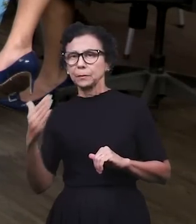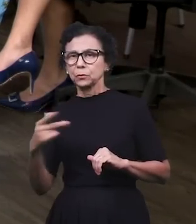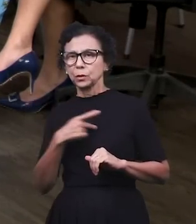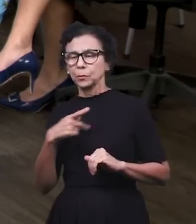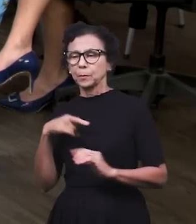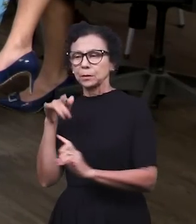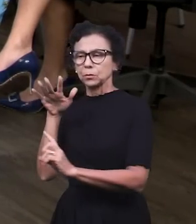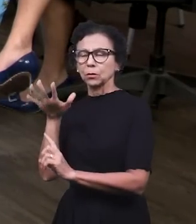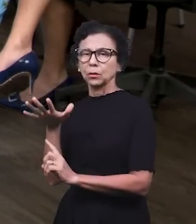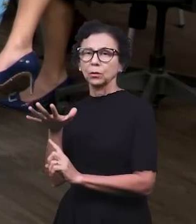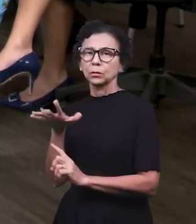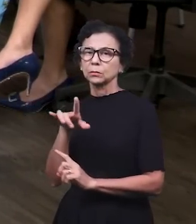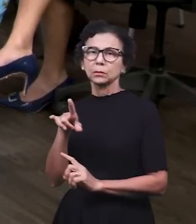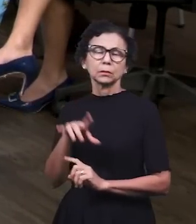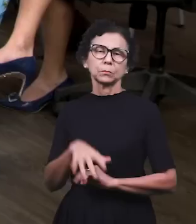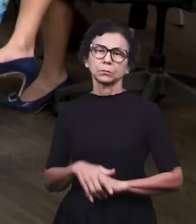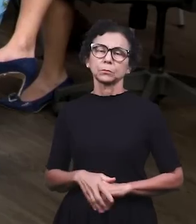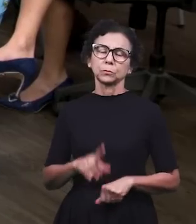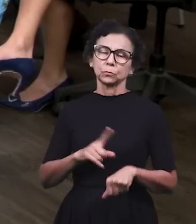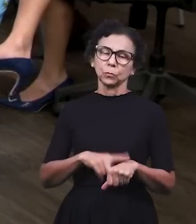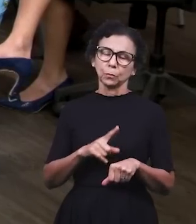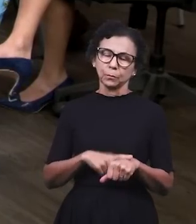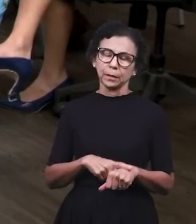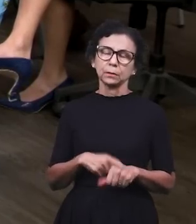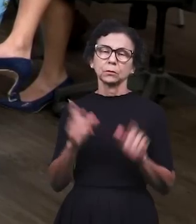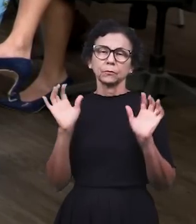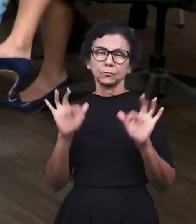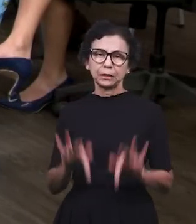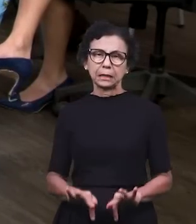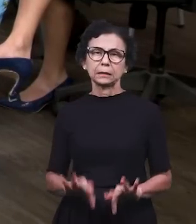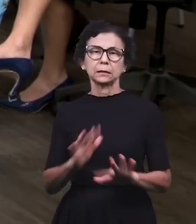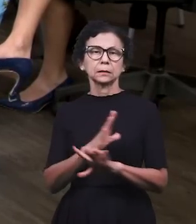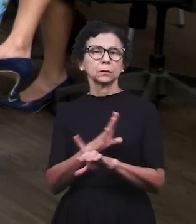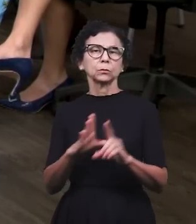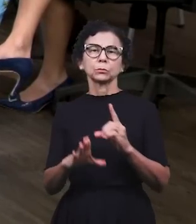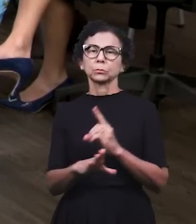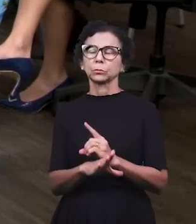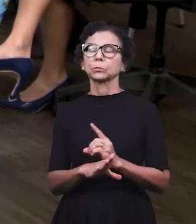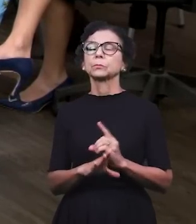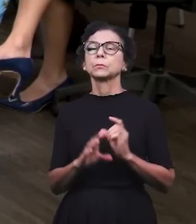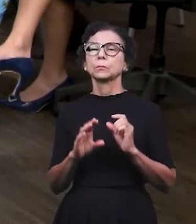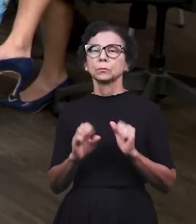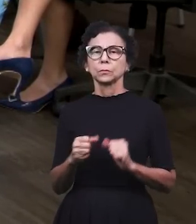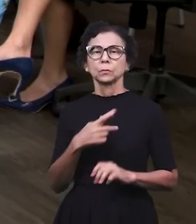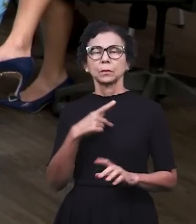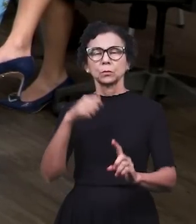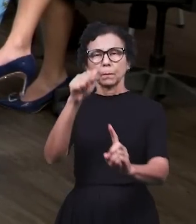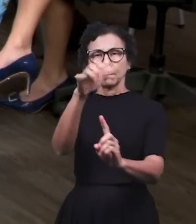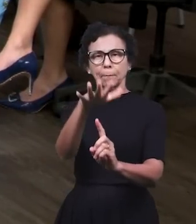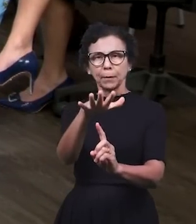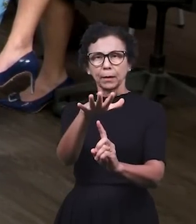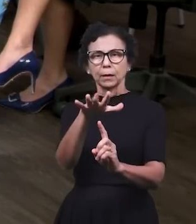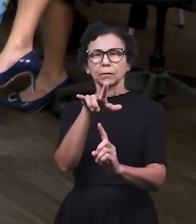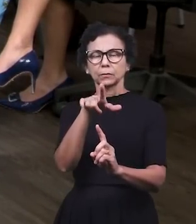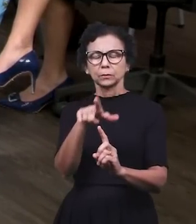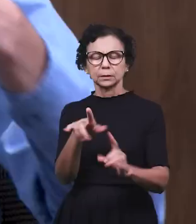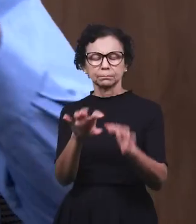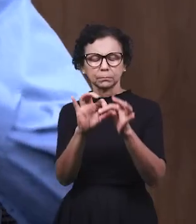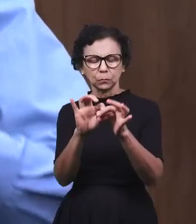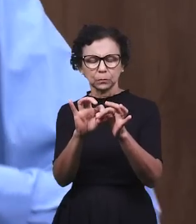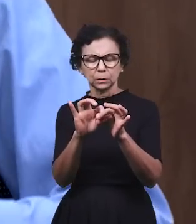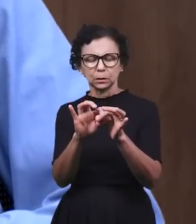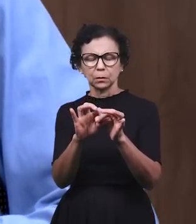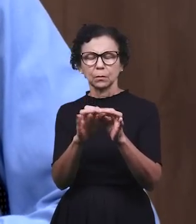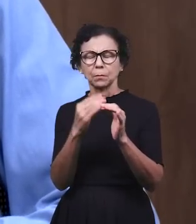A bênção apostólica para nós é um segredo. É uma experiência. Você